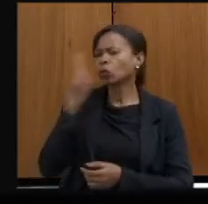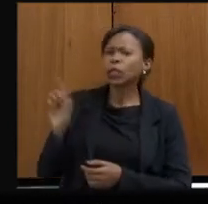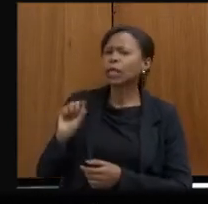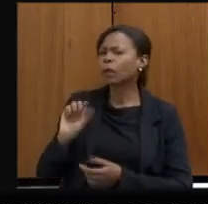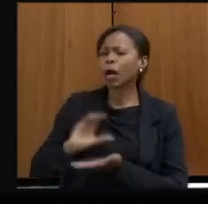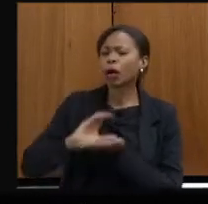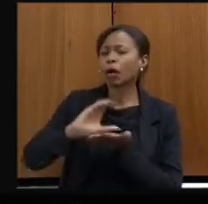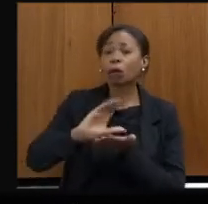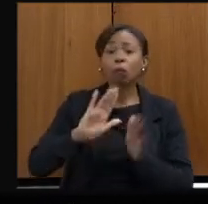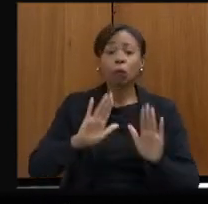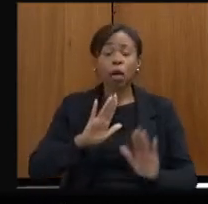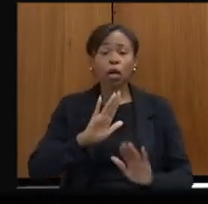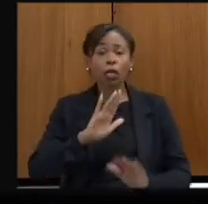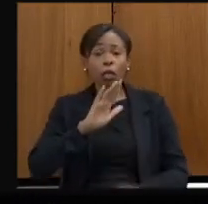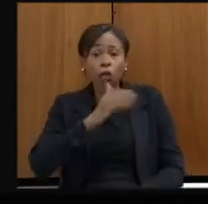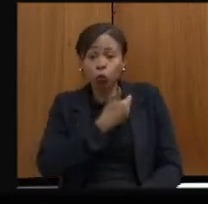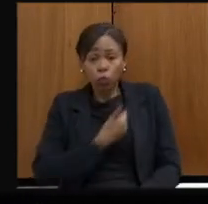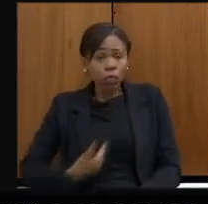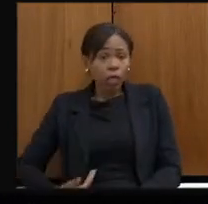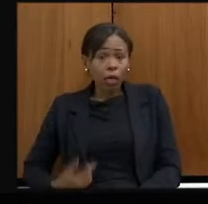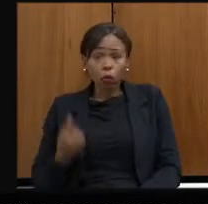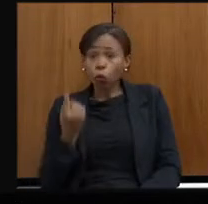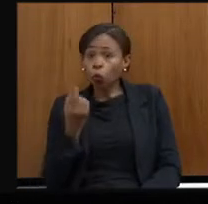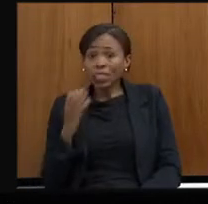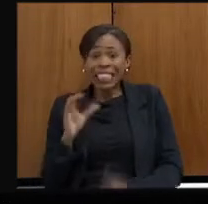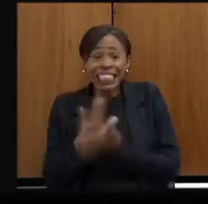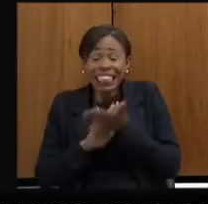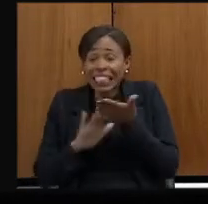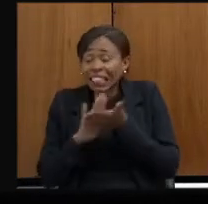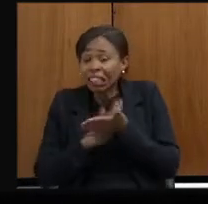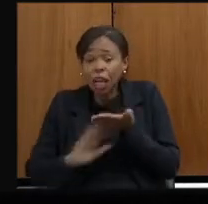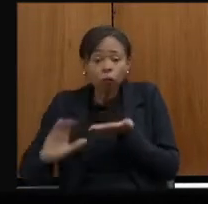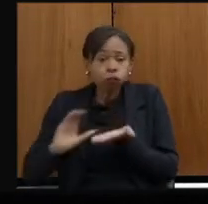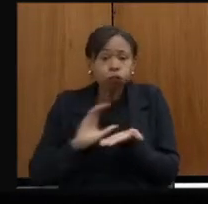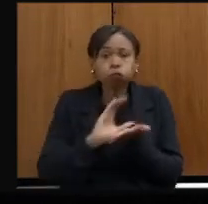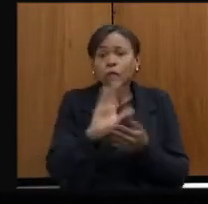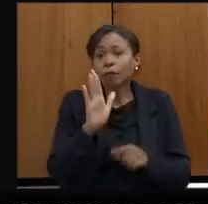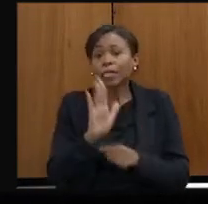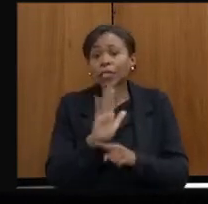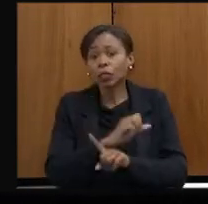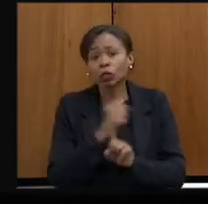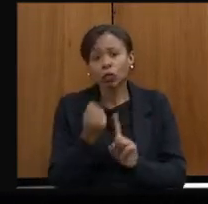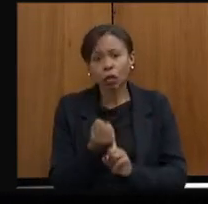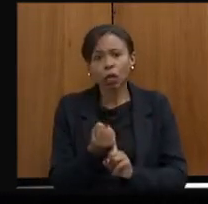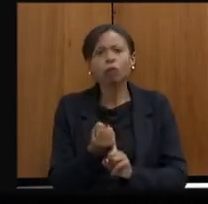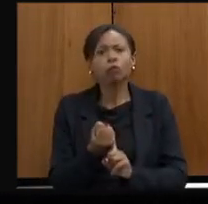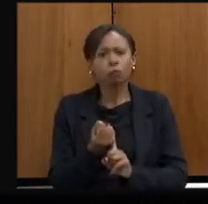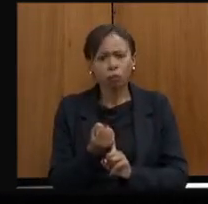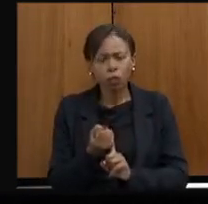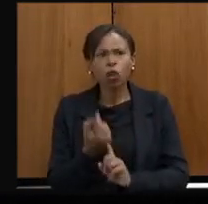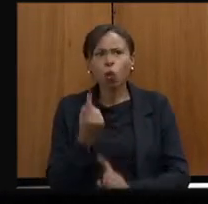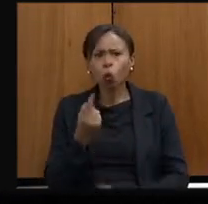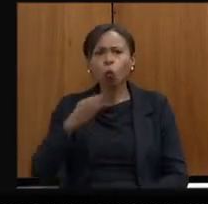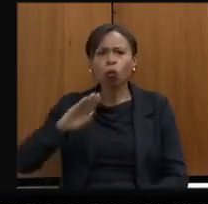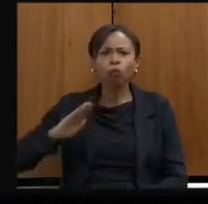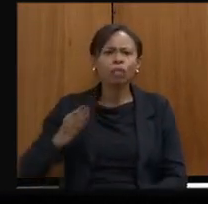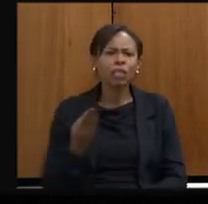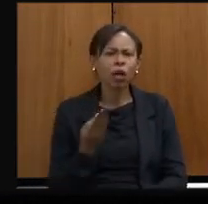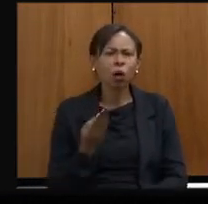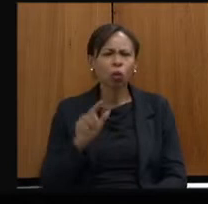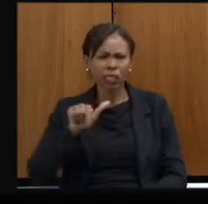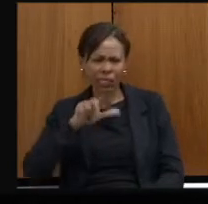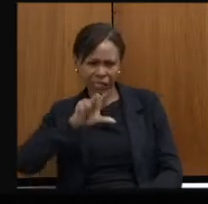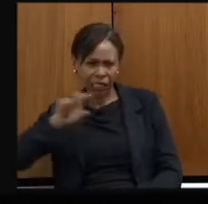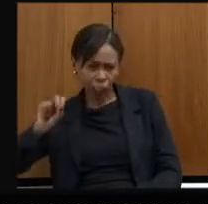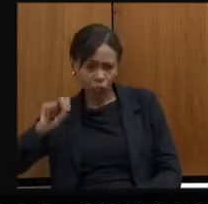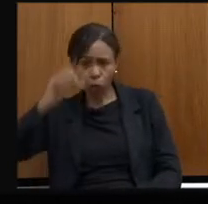nenhum centavo para assistência, eram muitas atividades meio. Nós conseguimos carimbar R$ 1,5 bilhão para os municípios